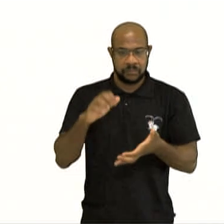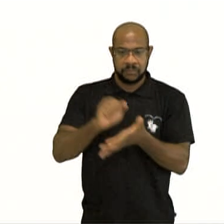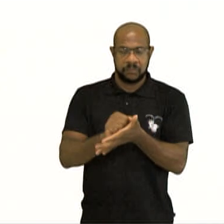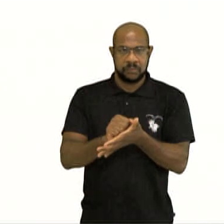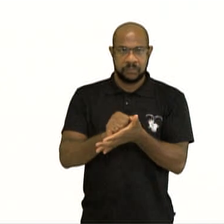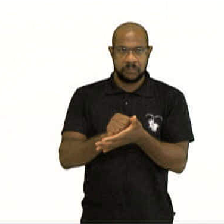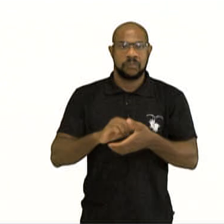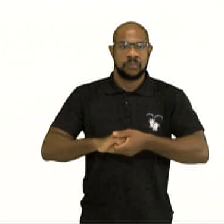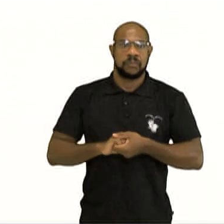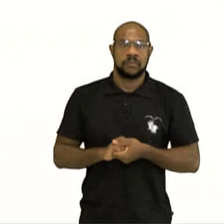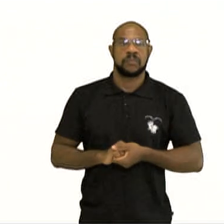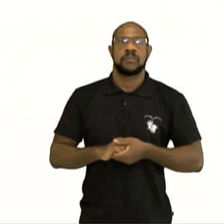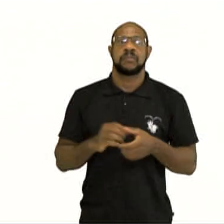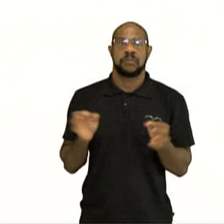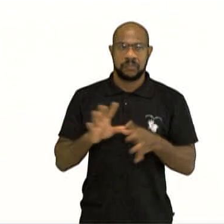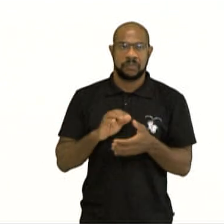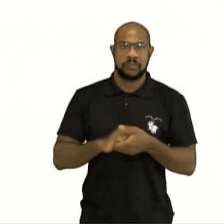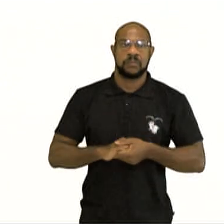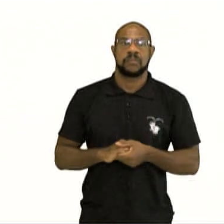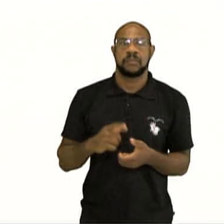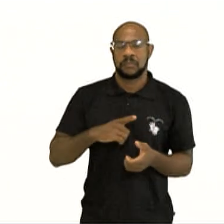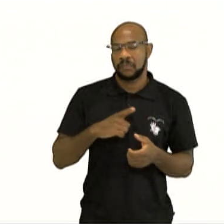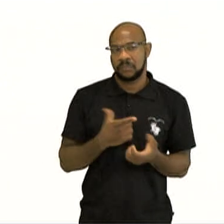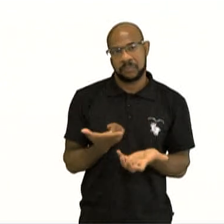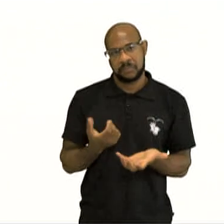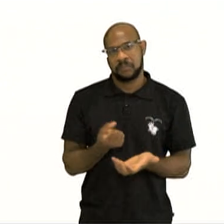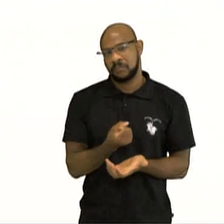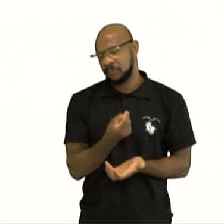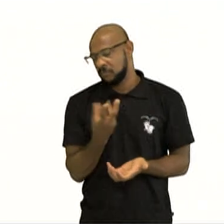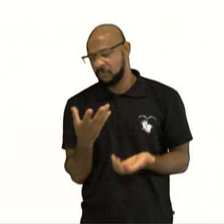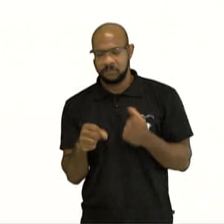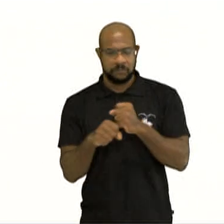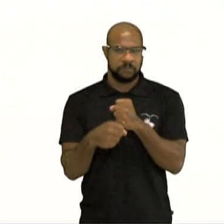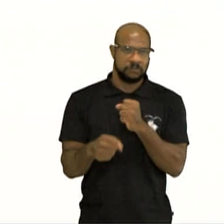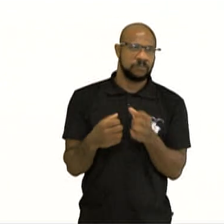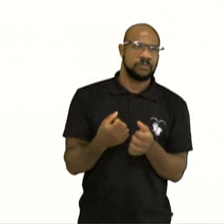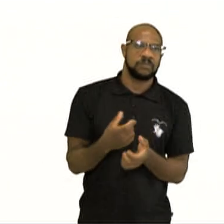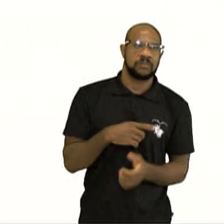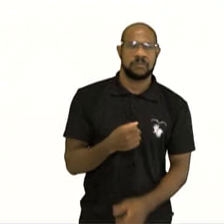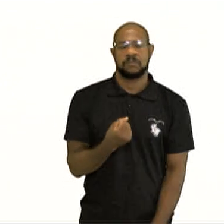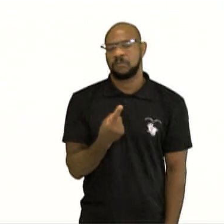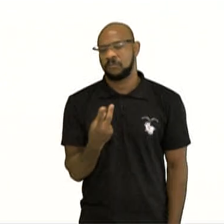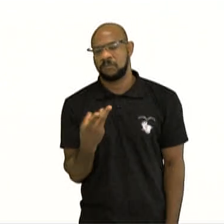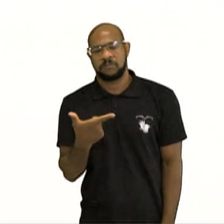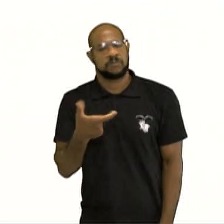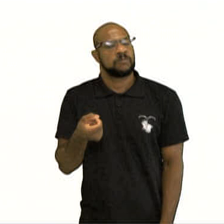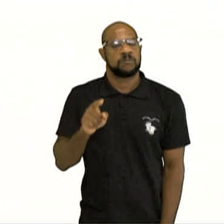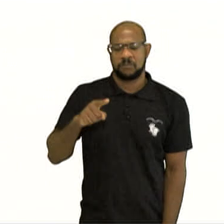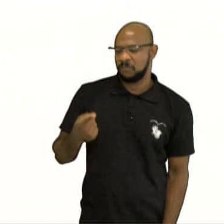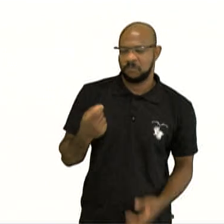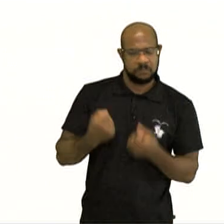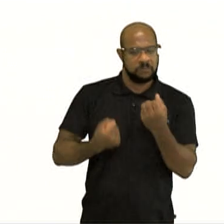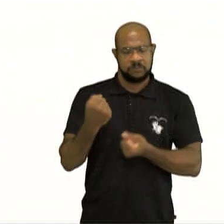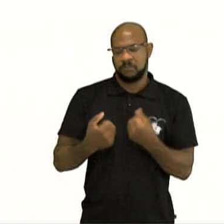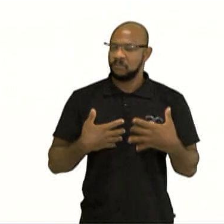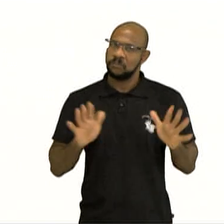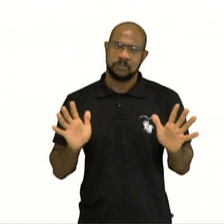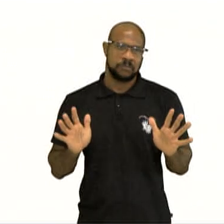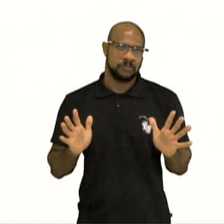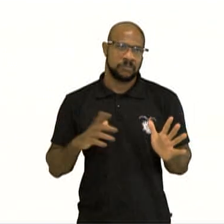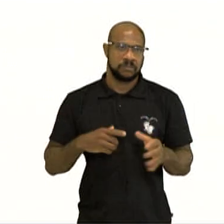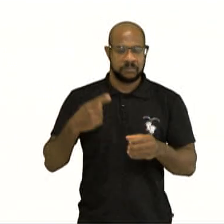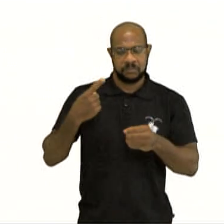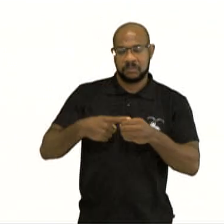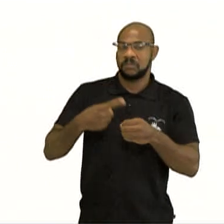com uma quantidade grande, porque eu não tenho apenas 1 ou 2, 10, 20 ou 1000 carros numa cidade, a gente